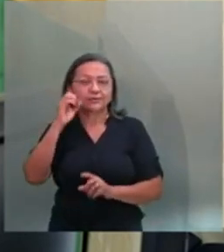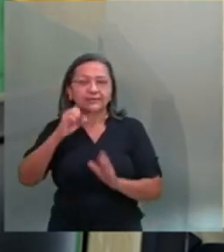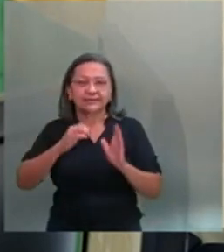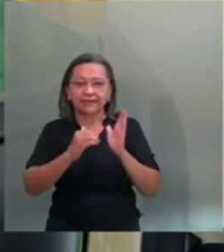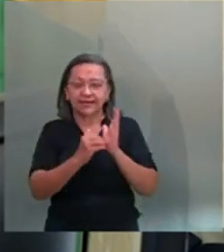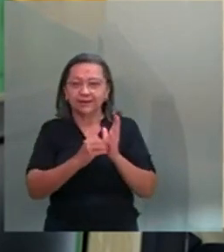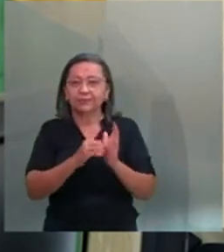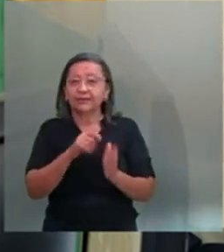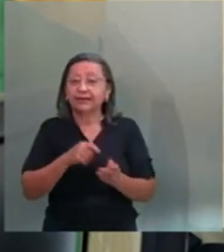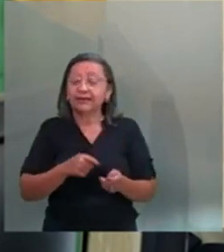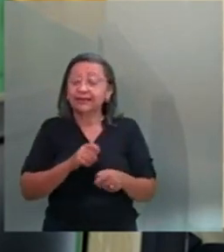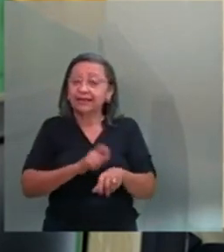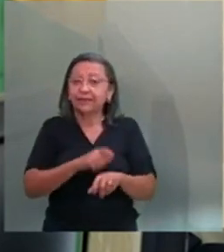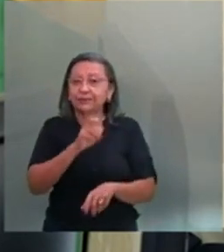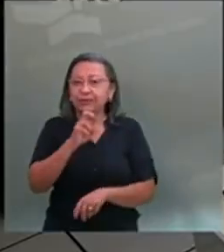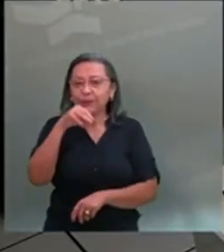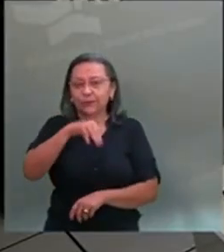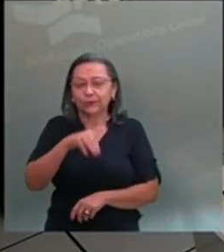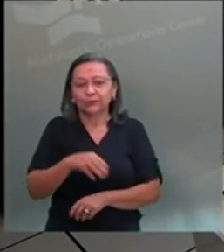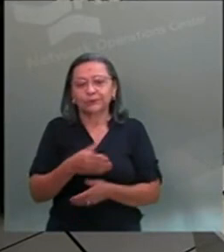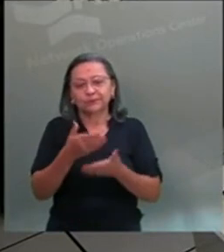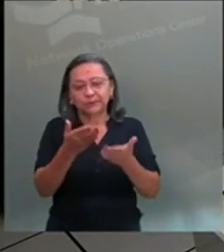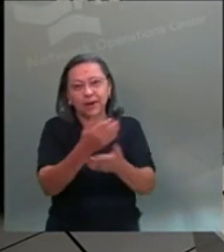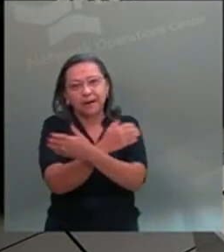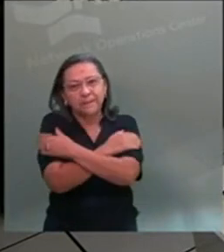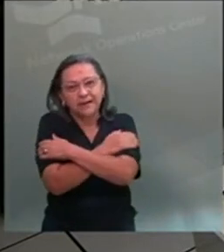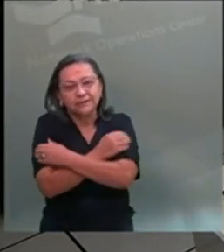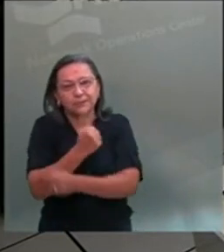A palavra é vossa, Celso. Um grande abraço e um bom dia.